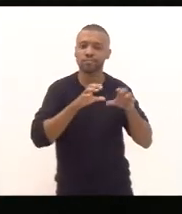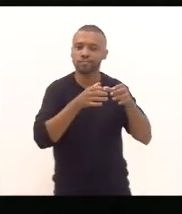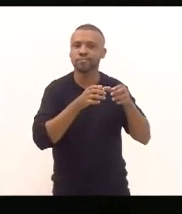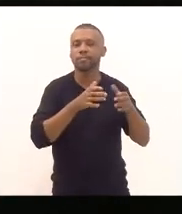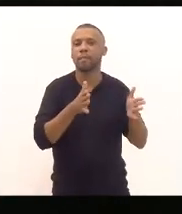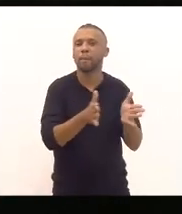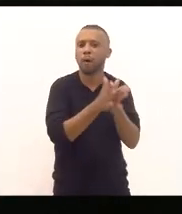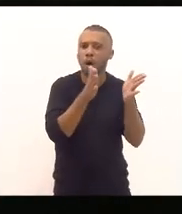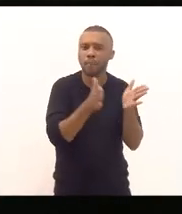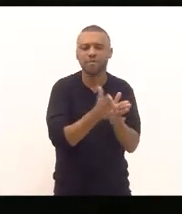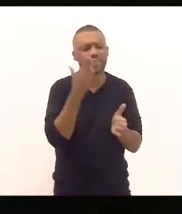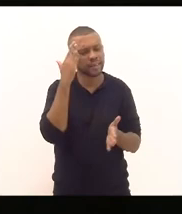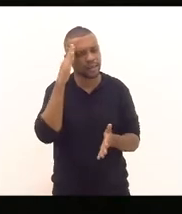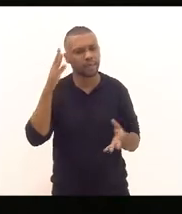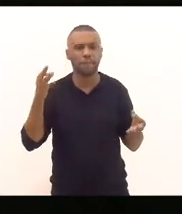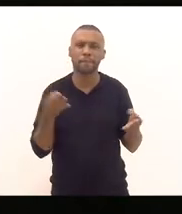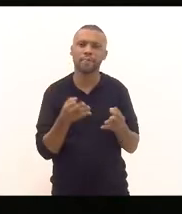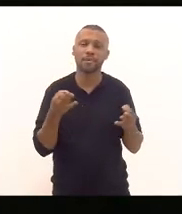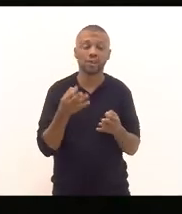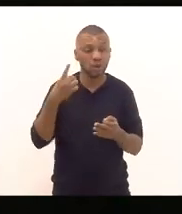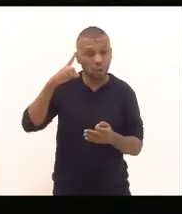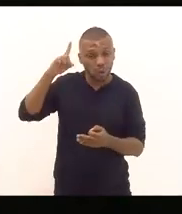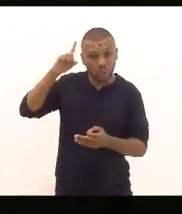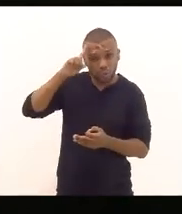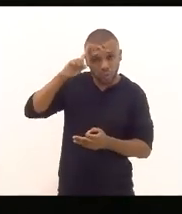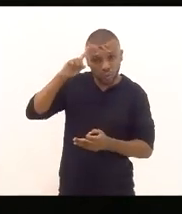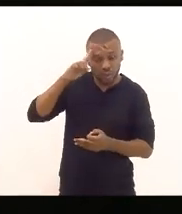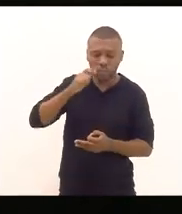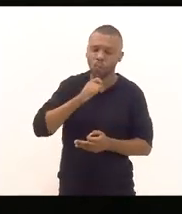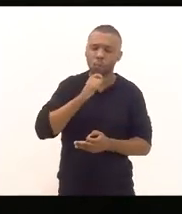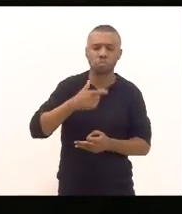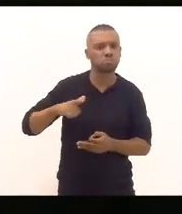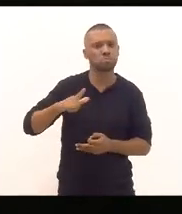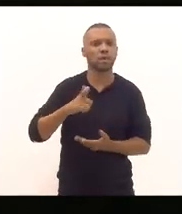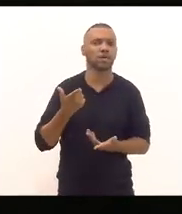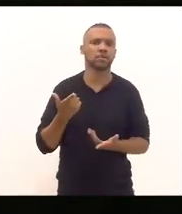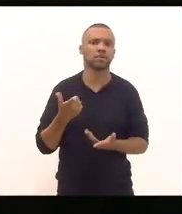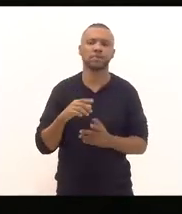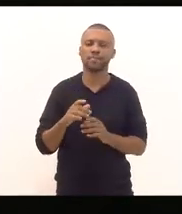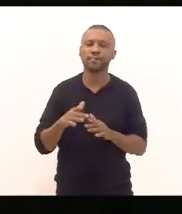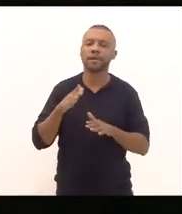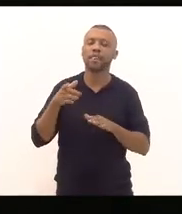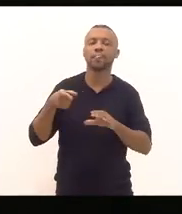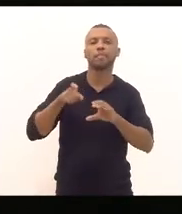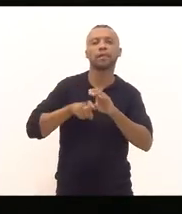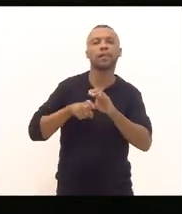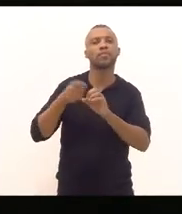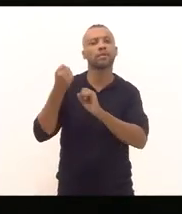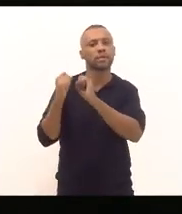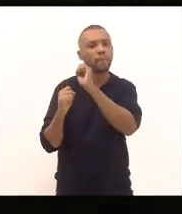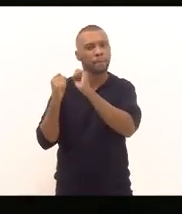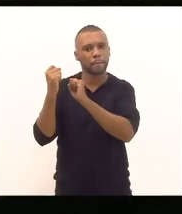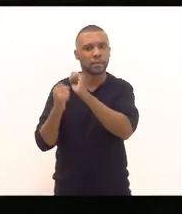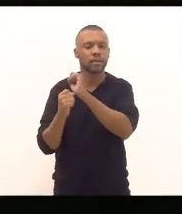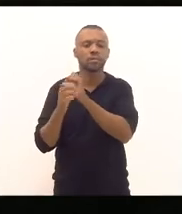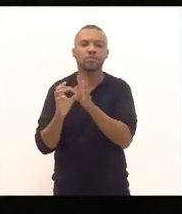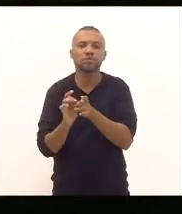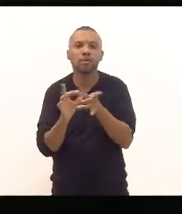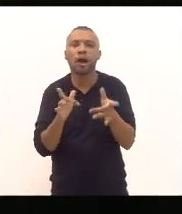você sabe perfeitamente disso não tem água todos os dias e tu acha com dependendo da concessionária